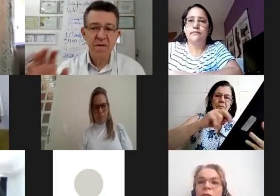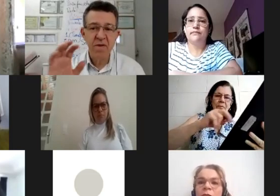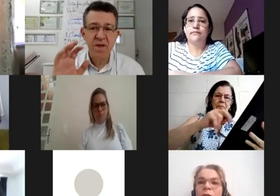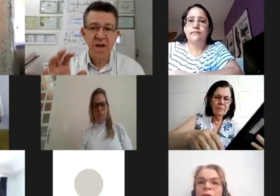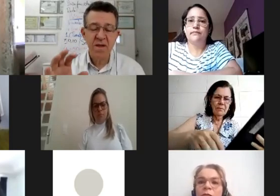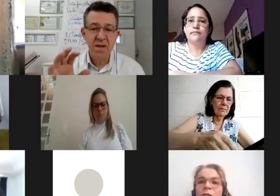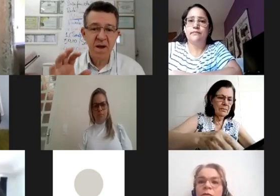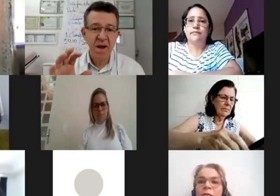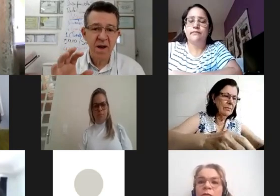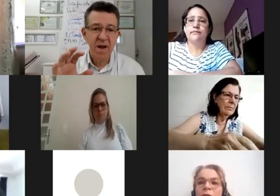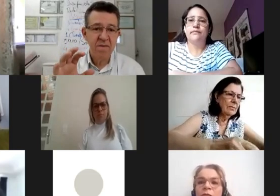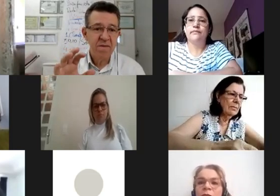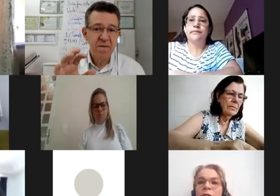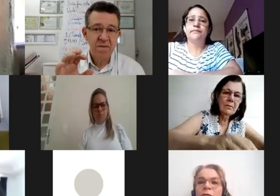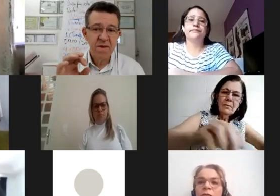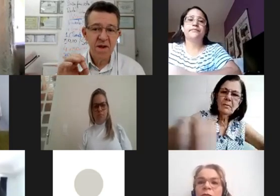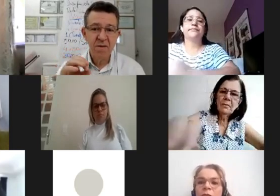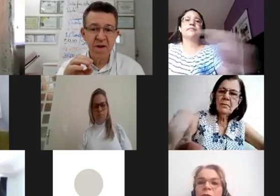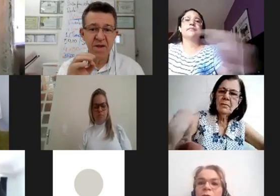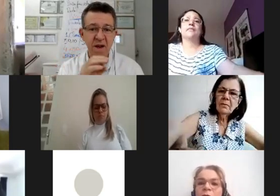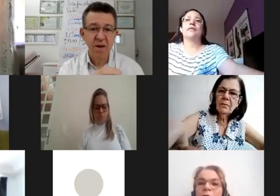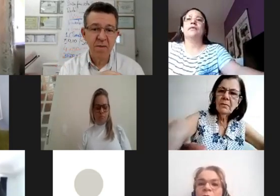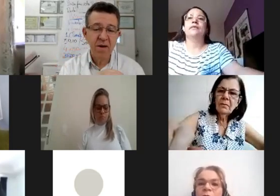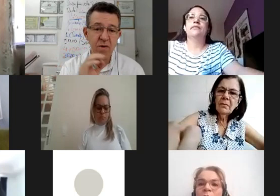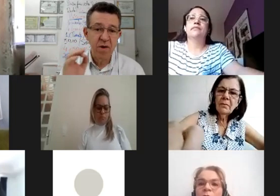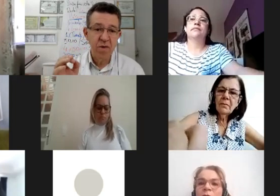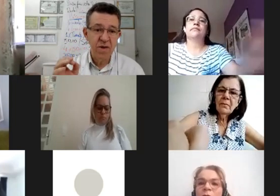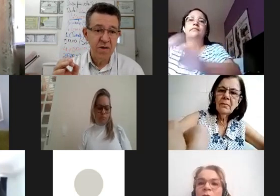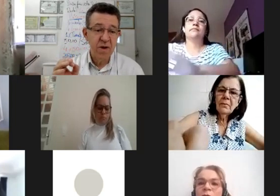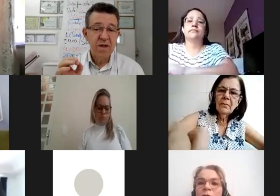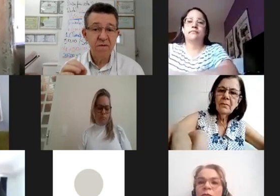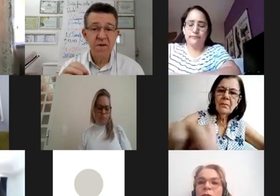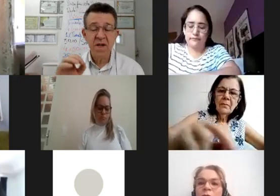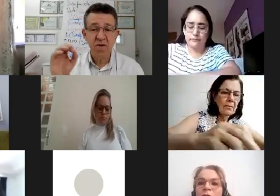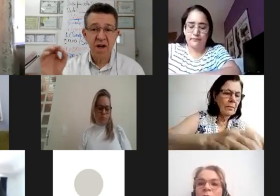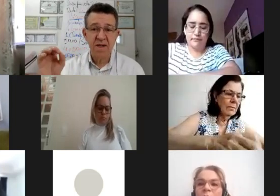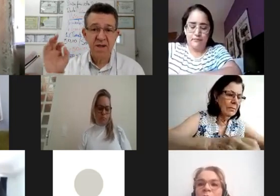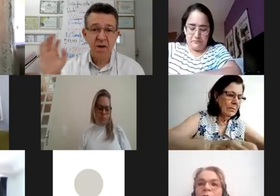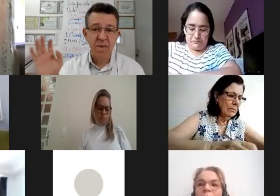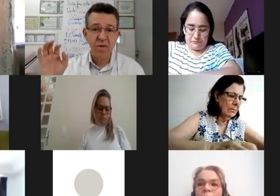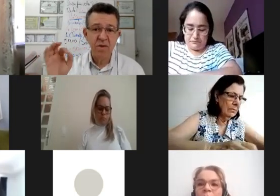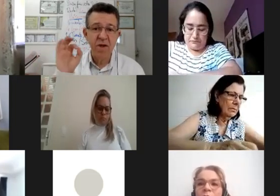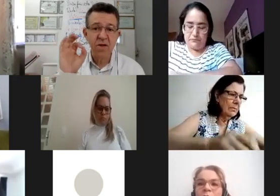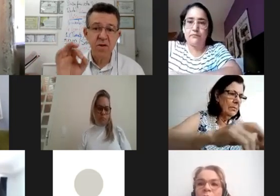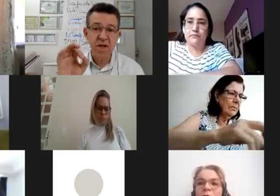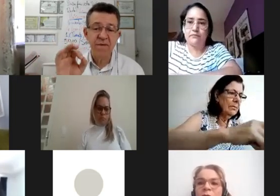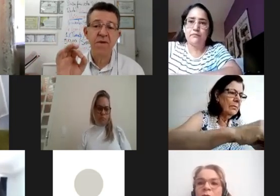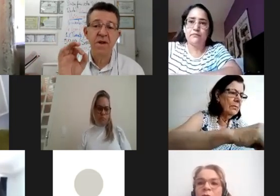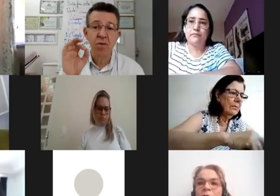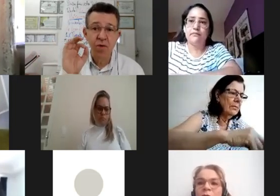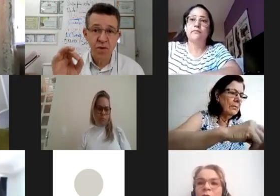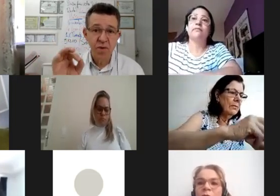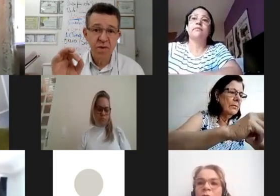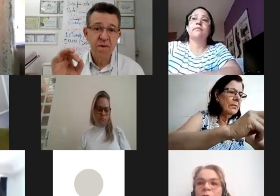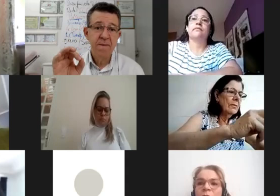vou pedir para vocês não fazerem nenhum barulho, nenhum ruído. Se você na sua casa está com barulho, deixa o seu